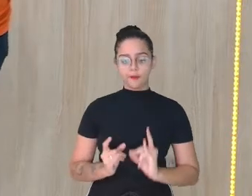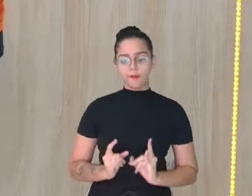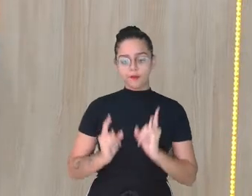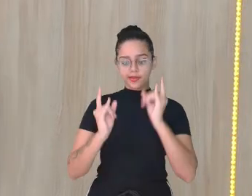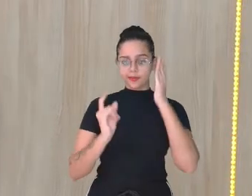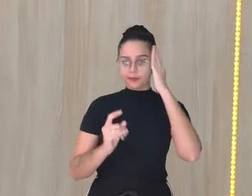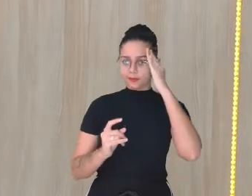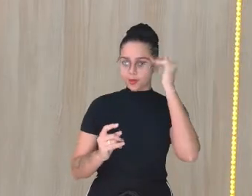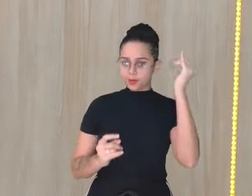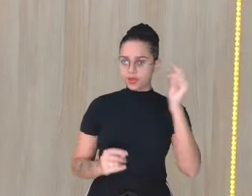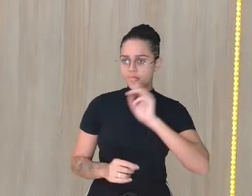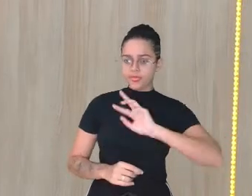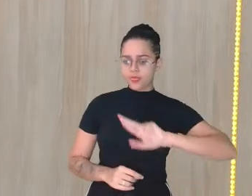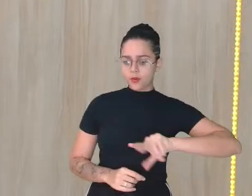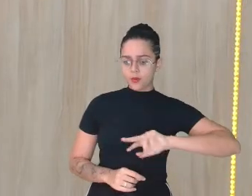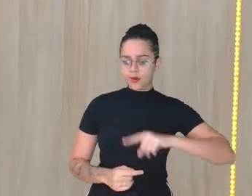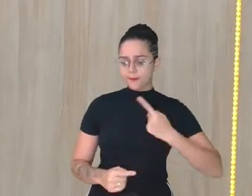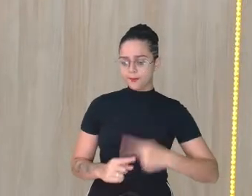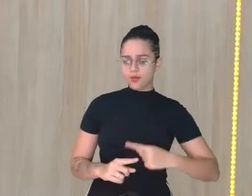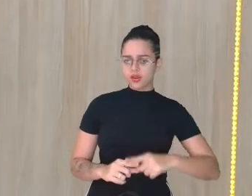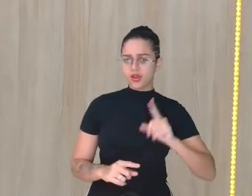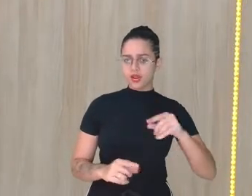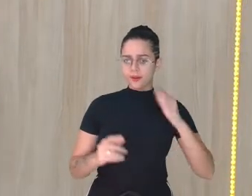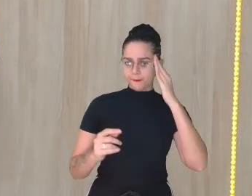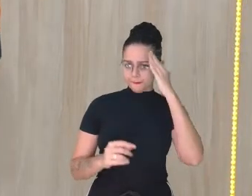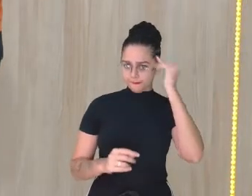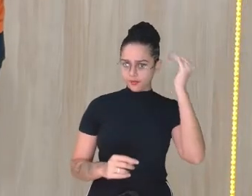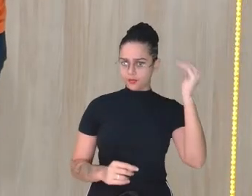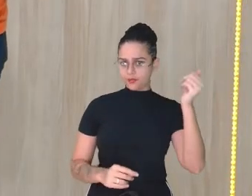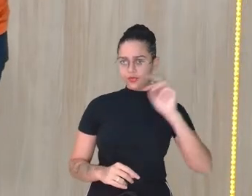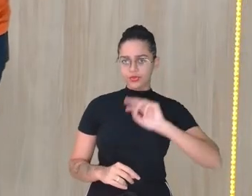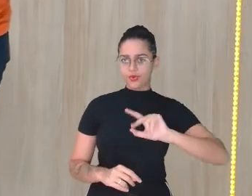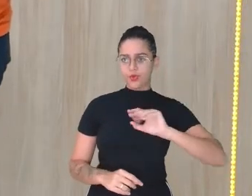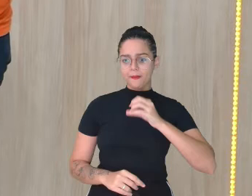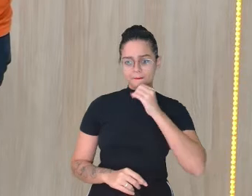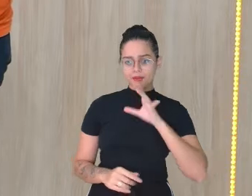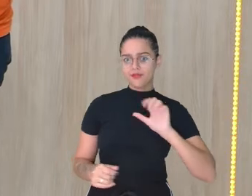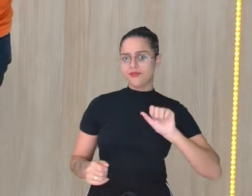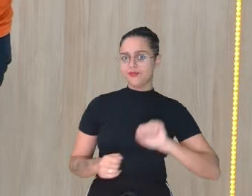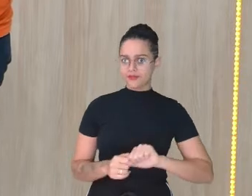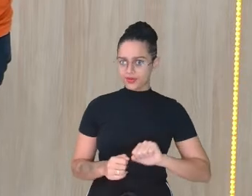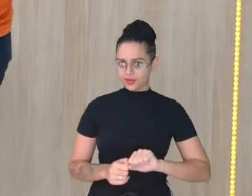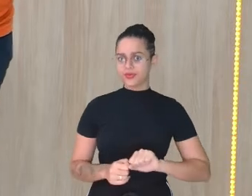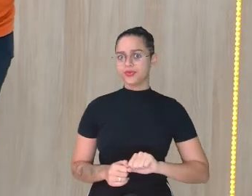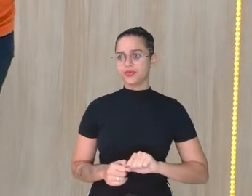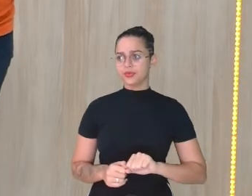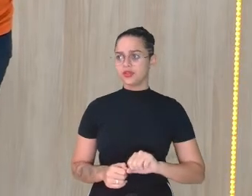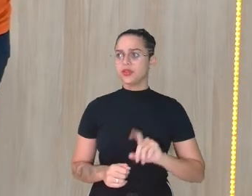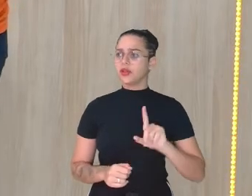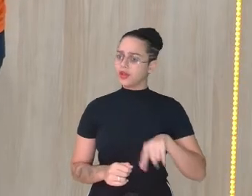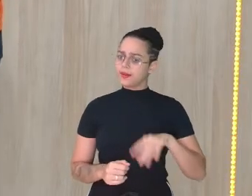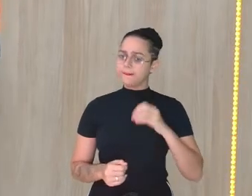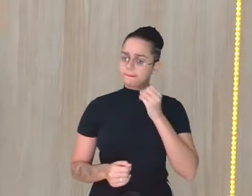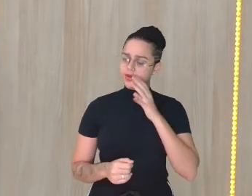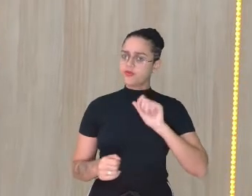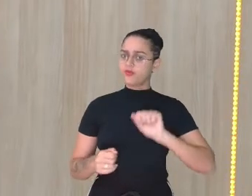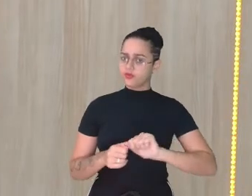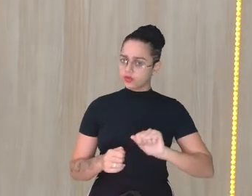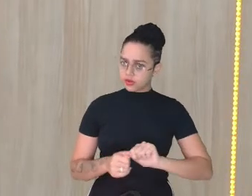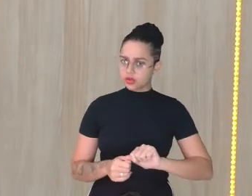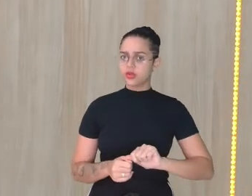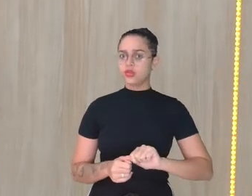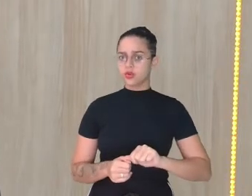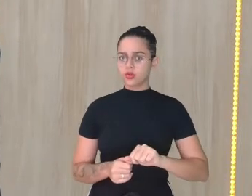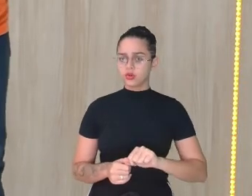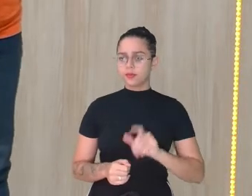é por ele ser popular que ele não será bem feito. Ele será bem feito para